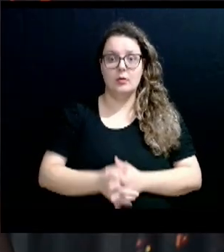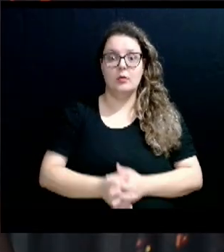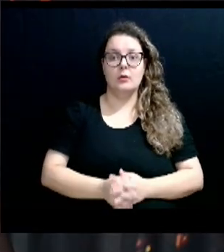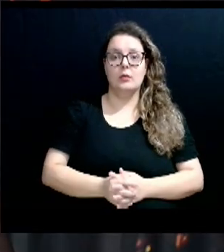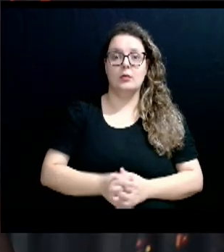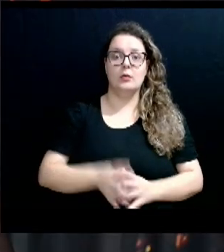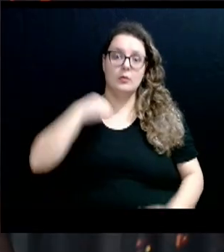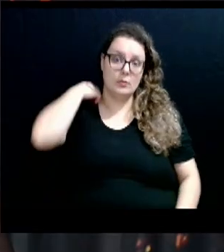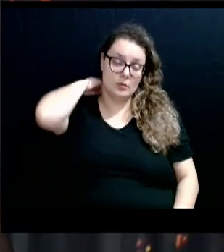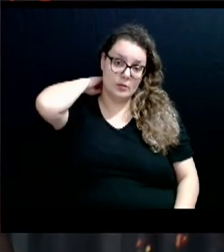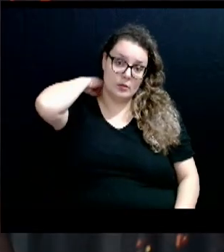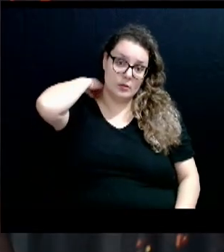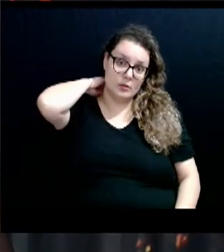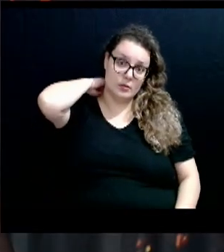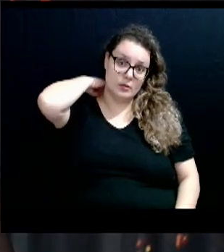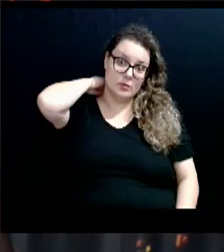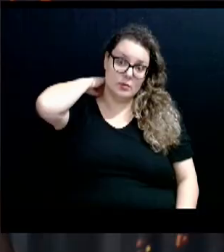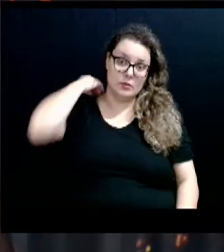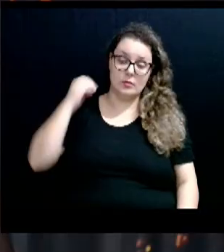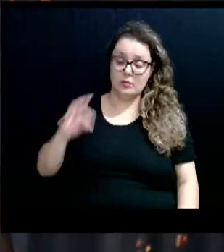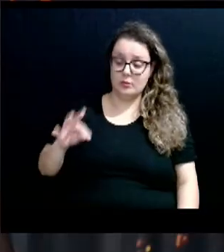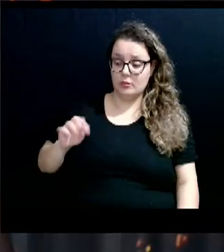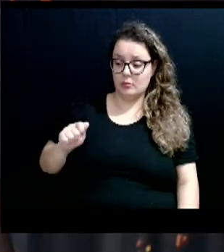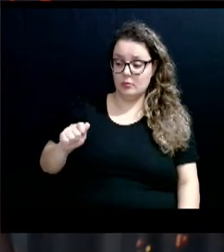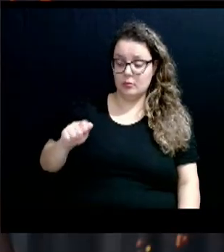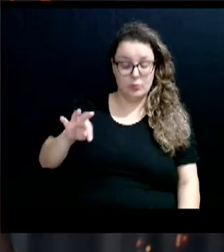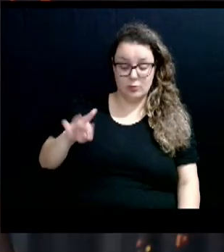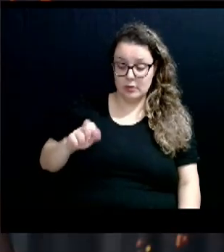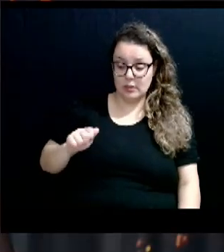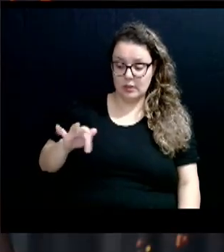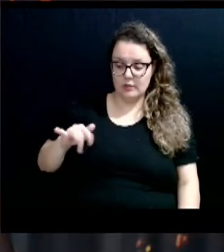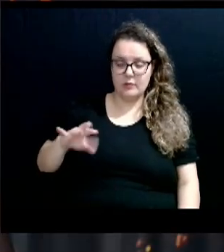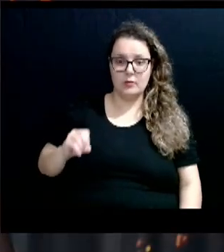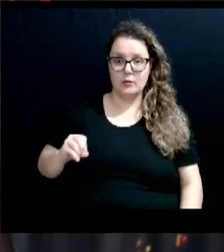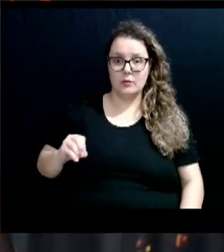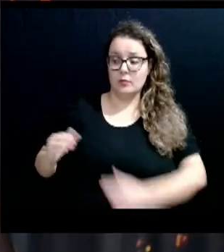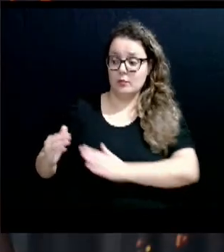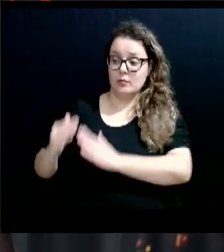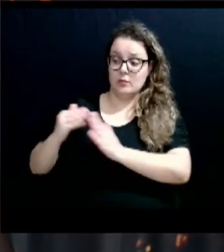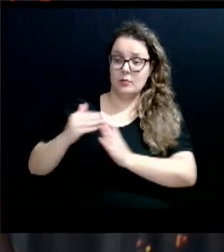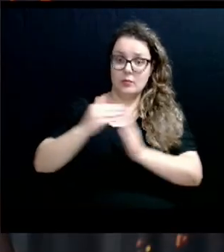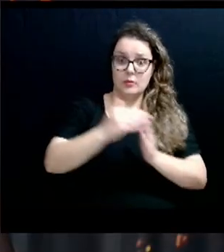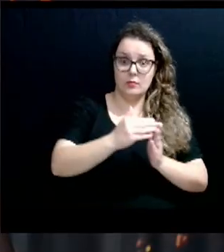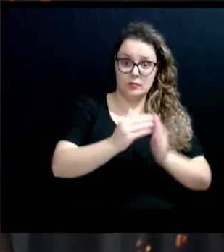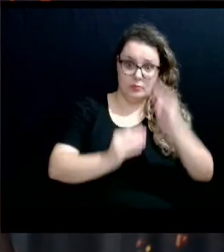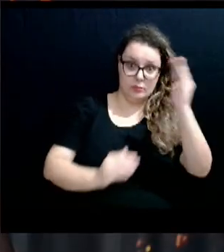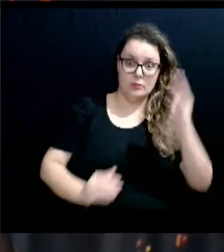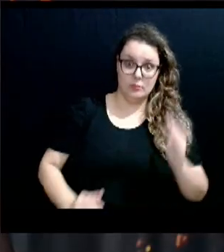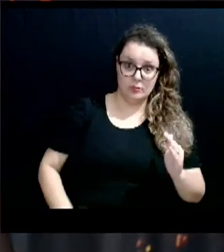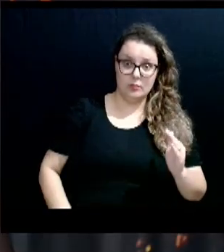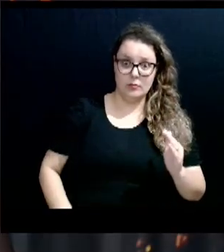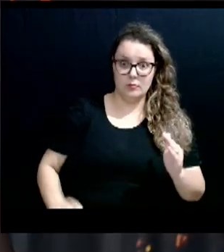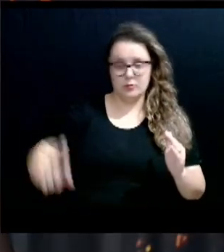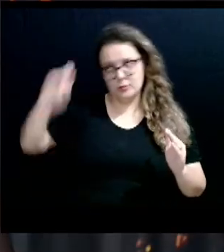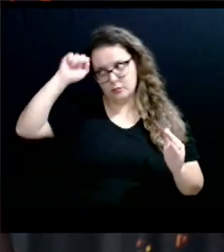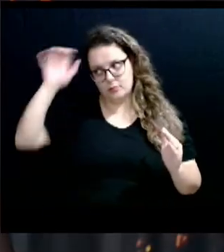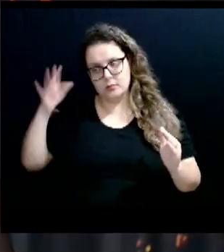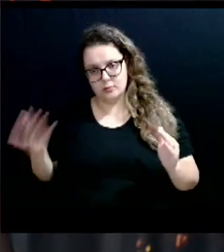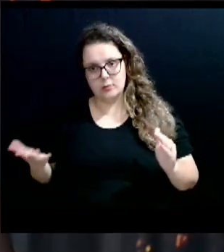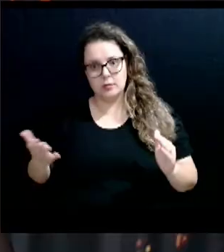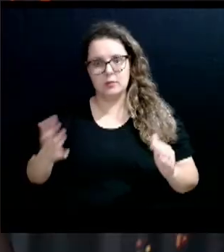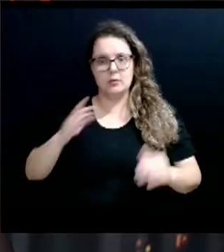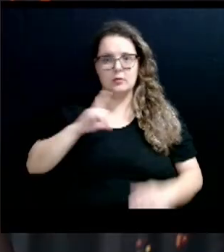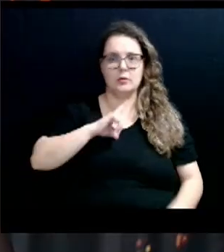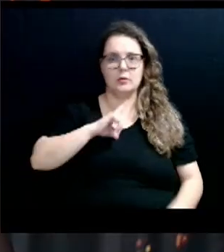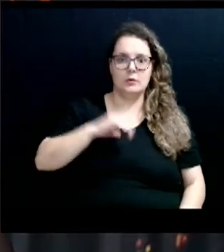de pessoas no país, existe o conceito de tecnologia na forma de sabedoria. Então, o ato do falar como um